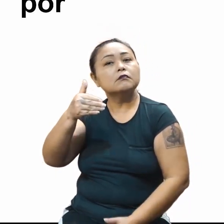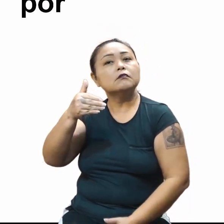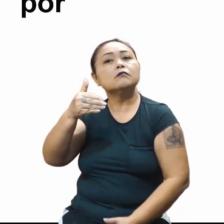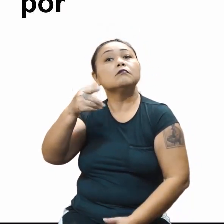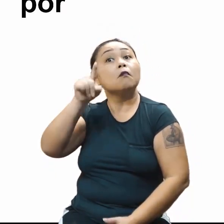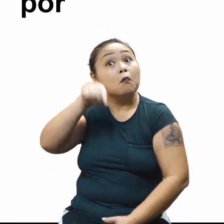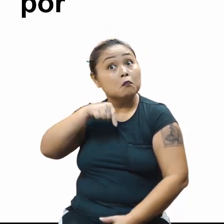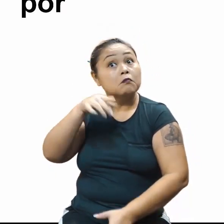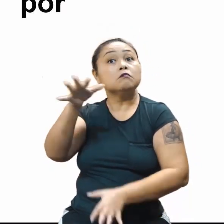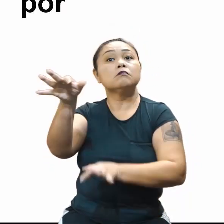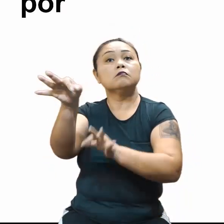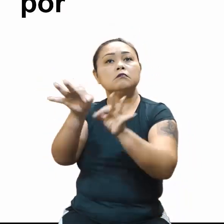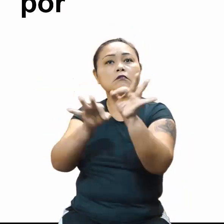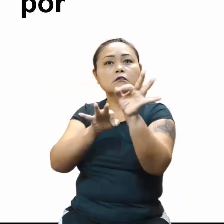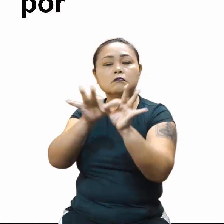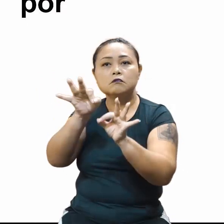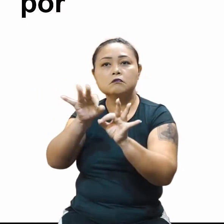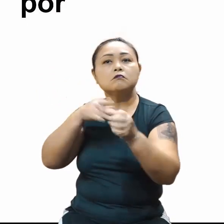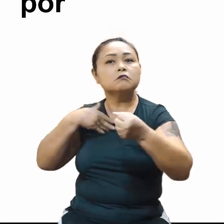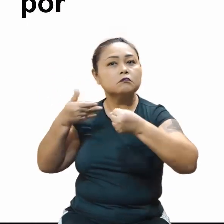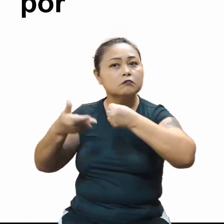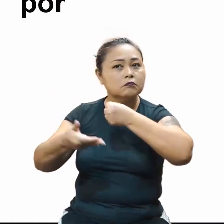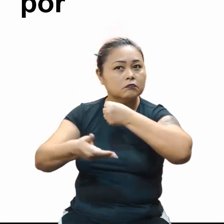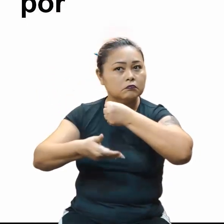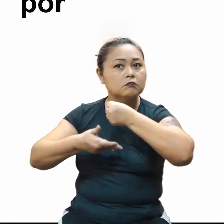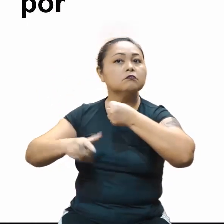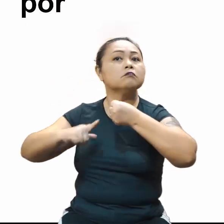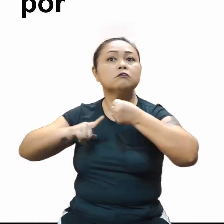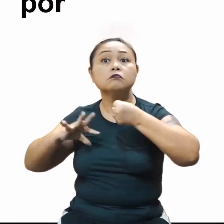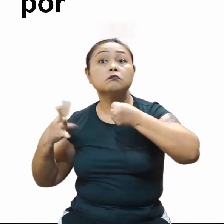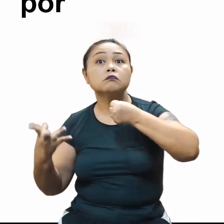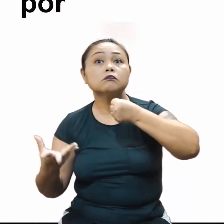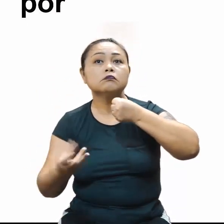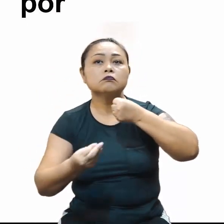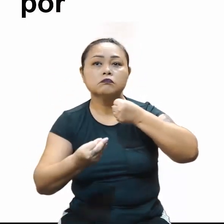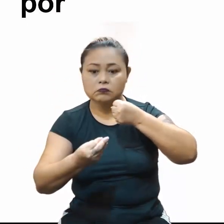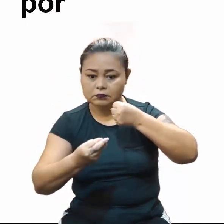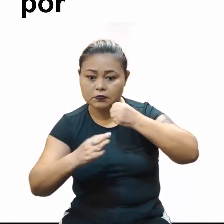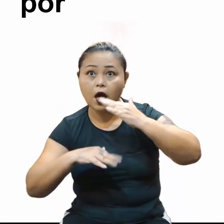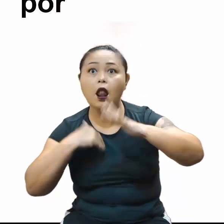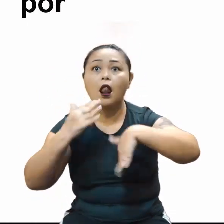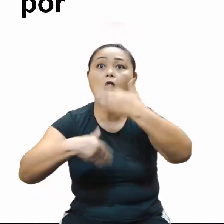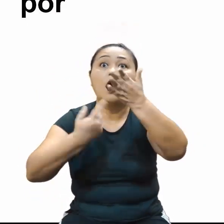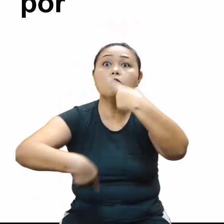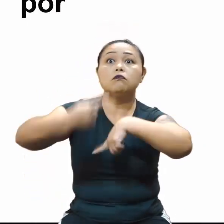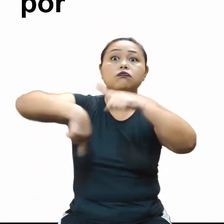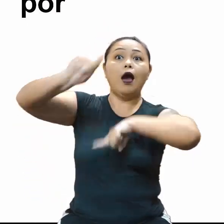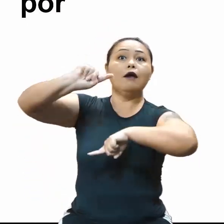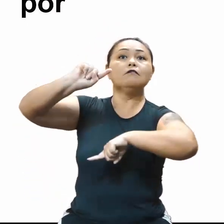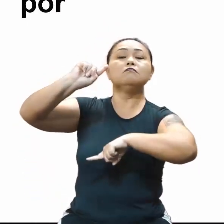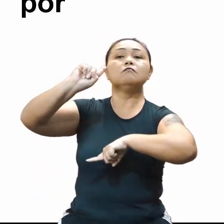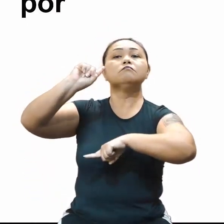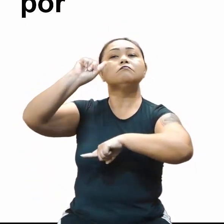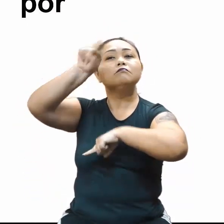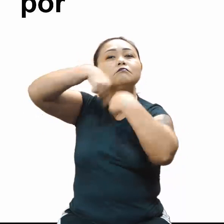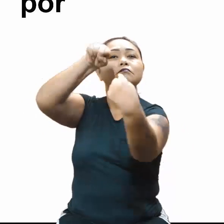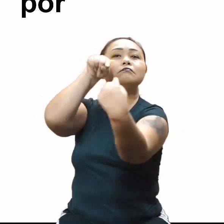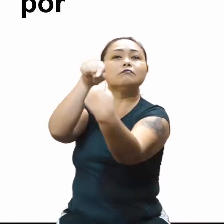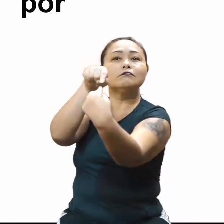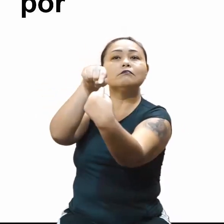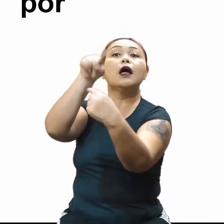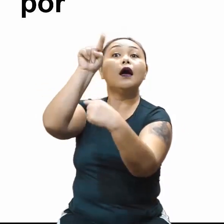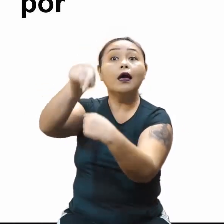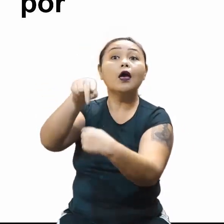a ordem por base e o progresso por fim.